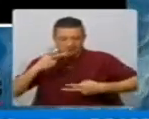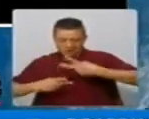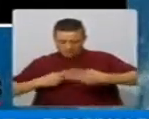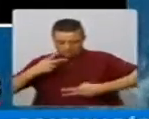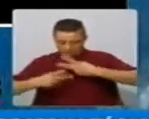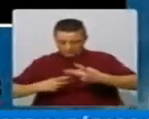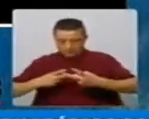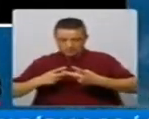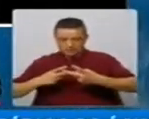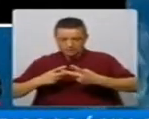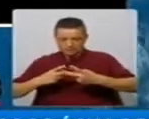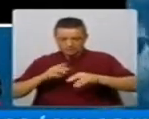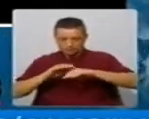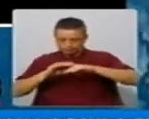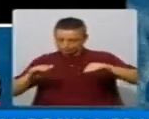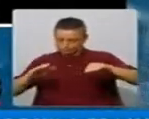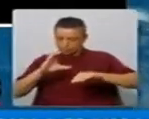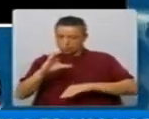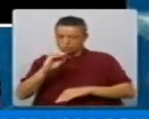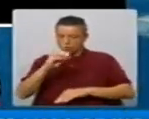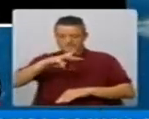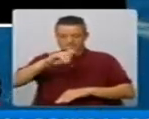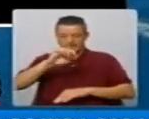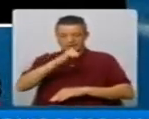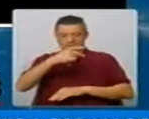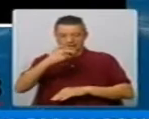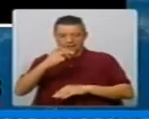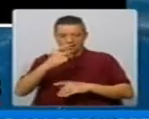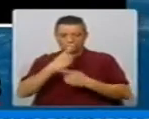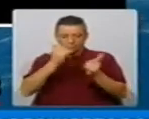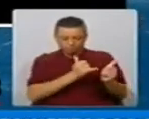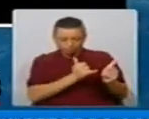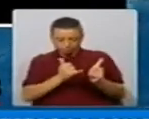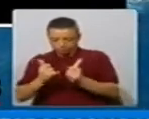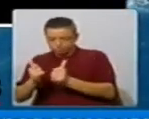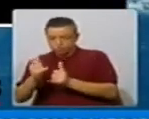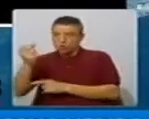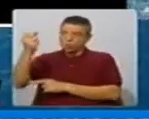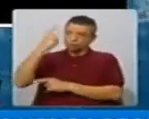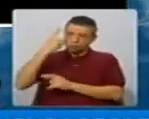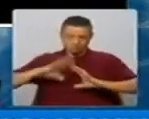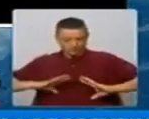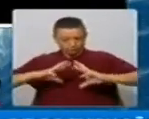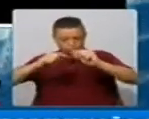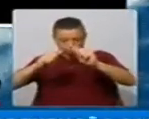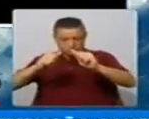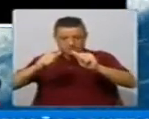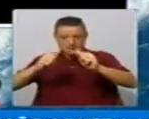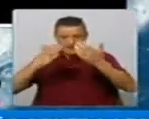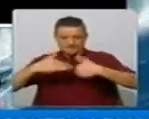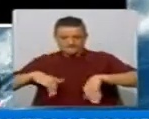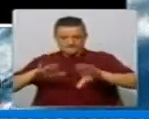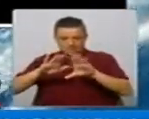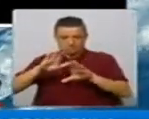na superfície do cometa, como é que o cometa, à medida que se vai deslocando para o Sol, como é que ele vai evoluir. Nós sabemos que à medida que os